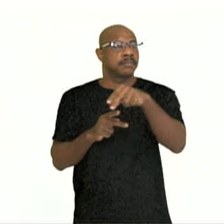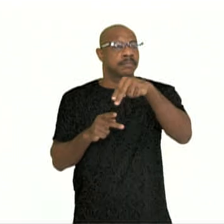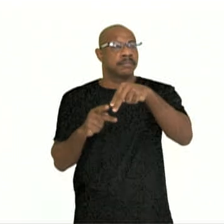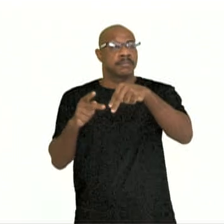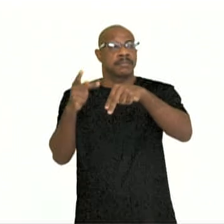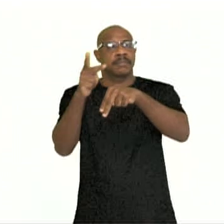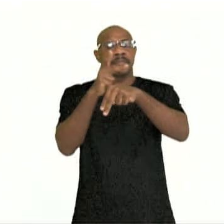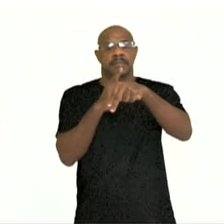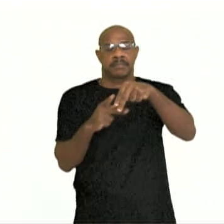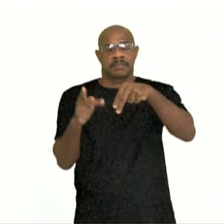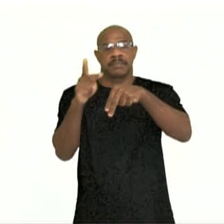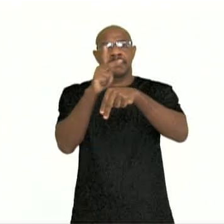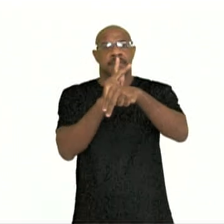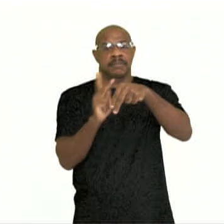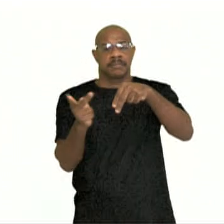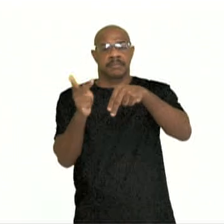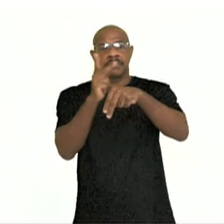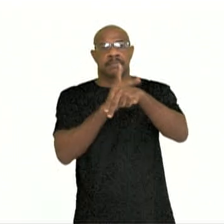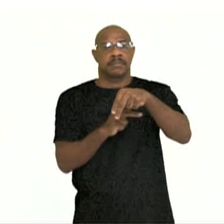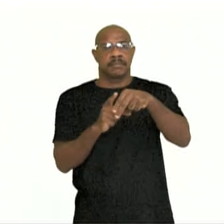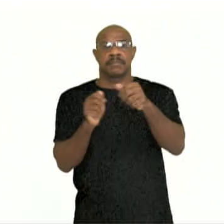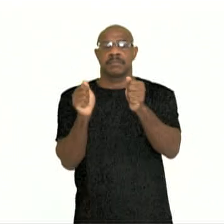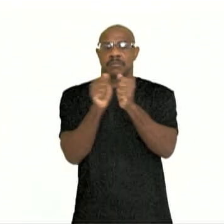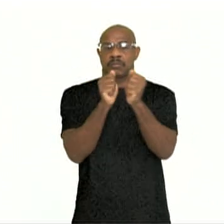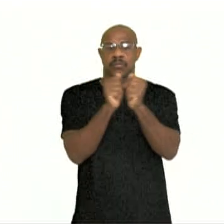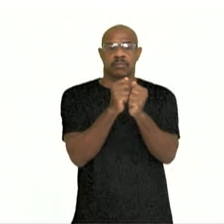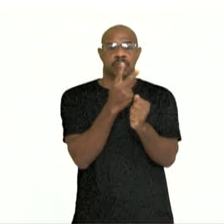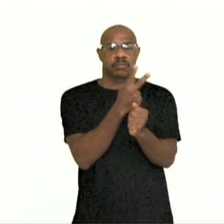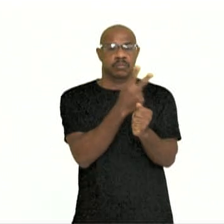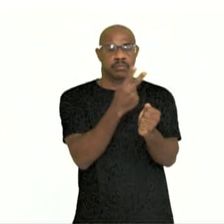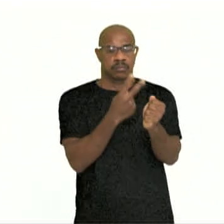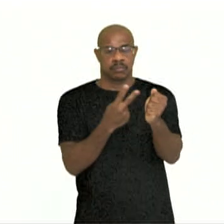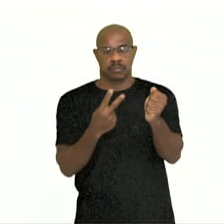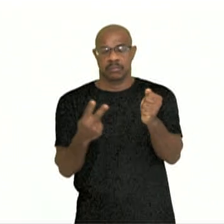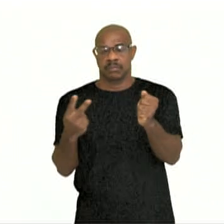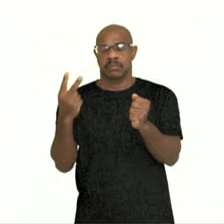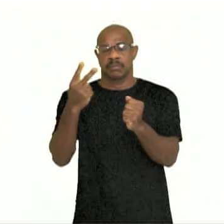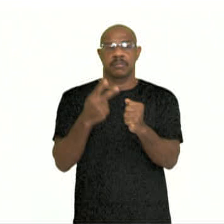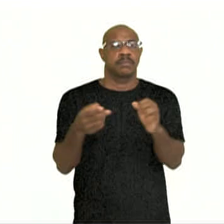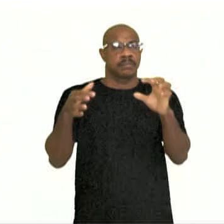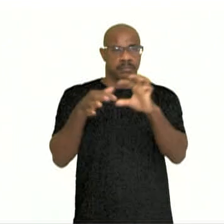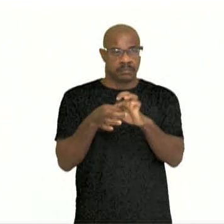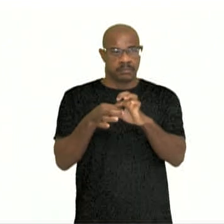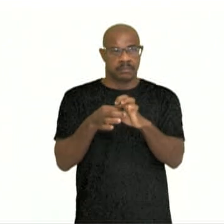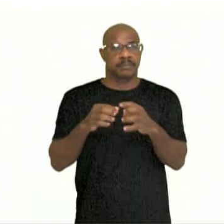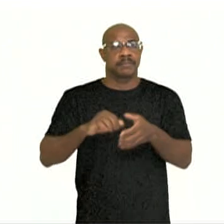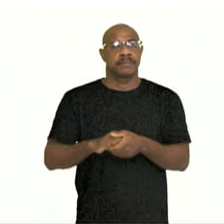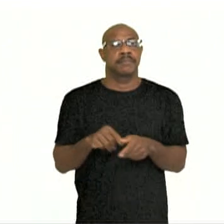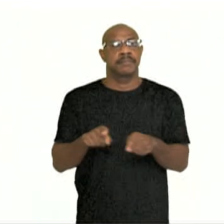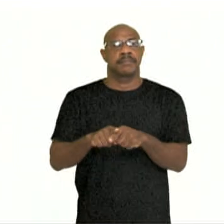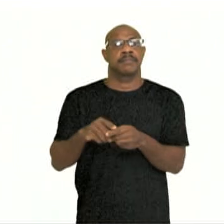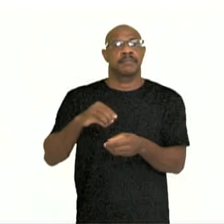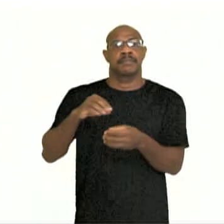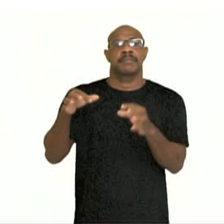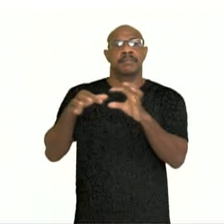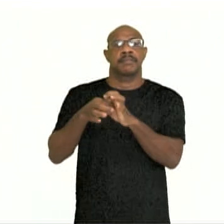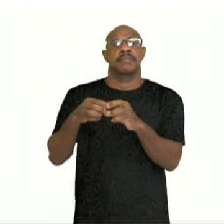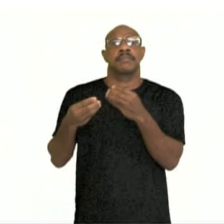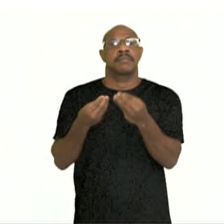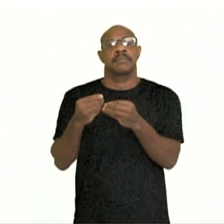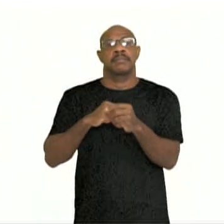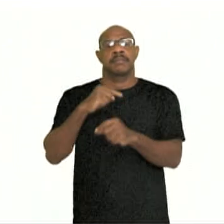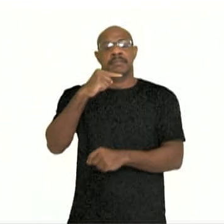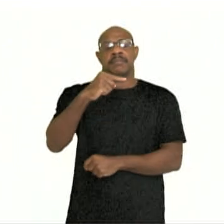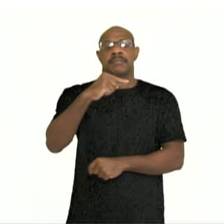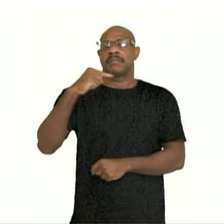elétrons, sempre em pares, para fechar uma ligação química. E as ligações químicas também são representadas por este